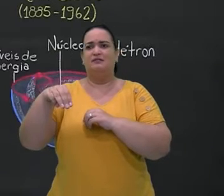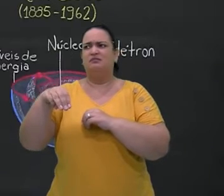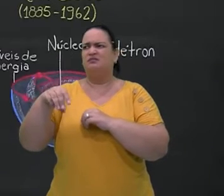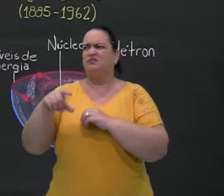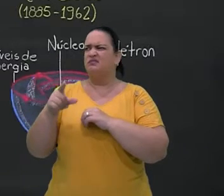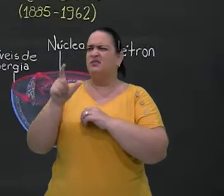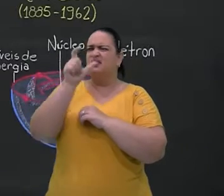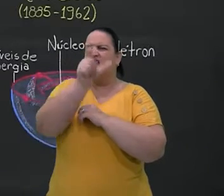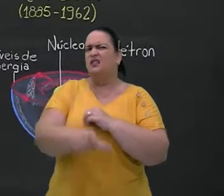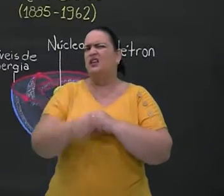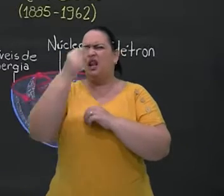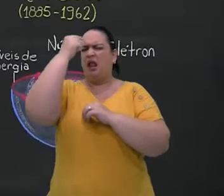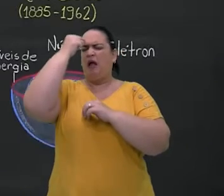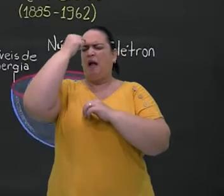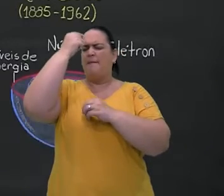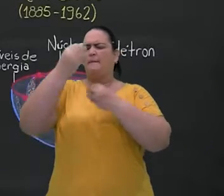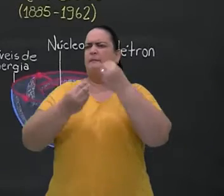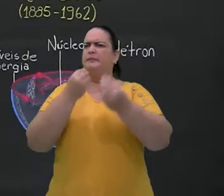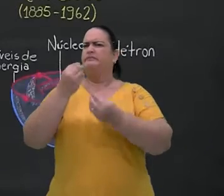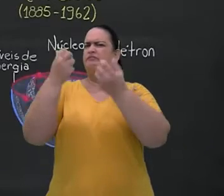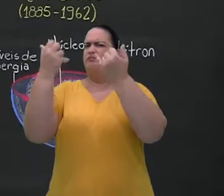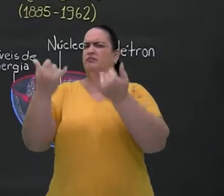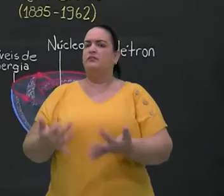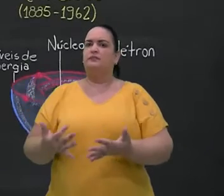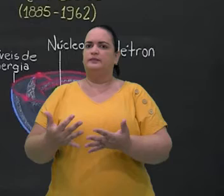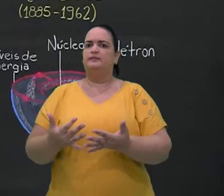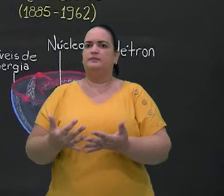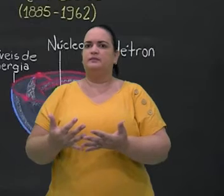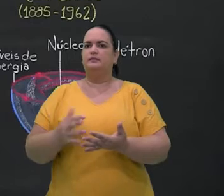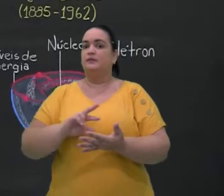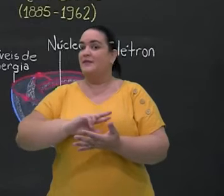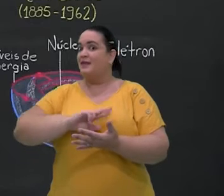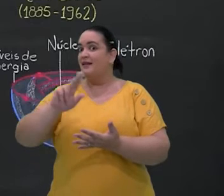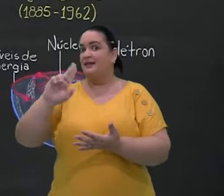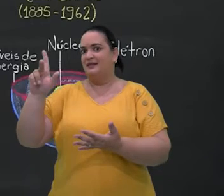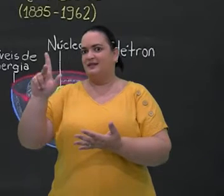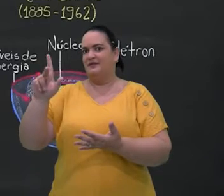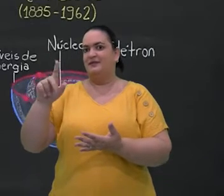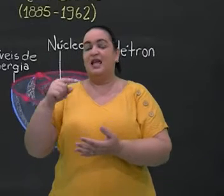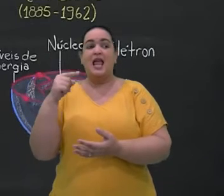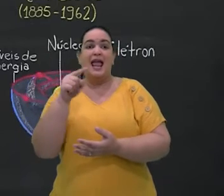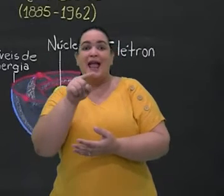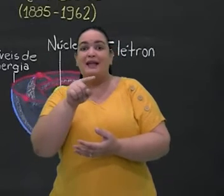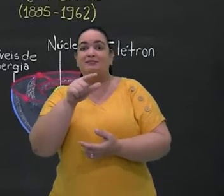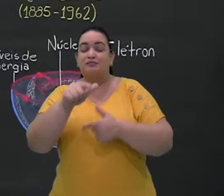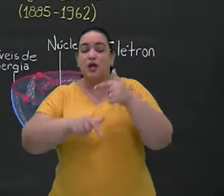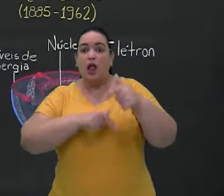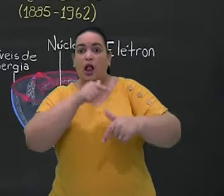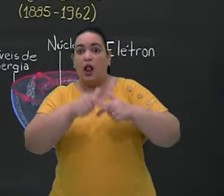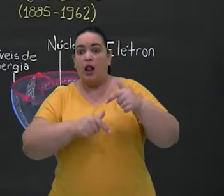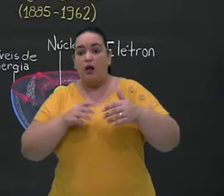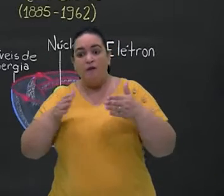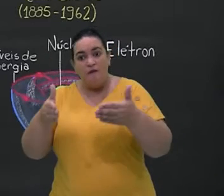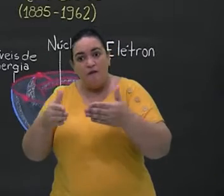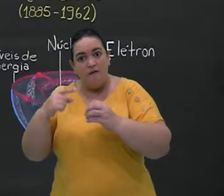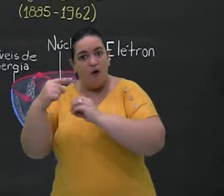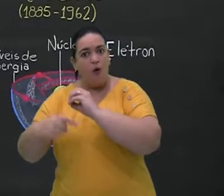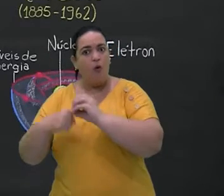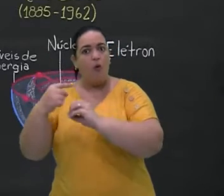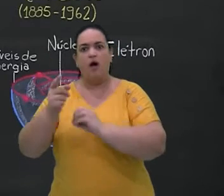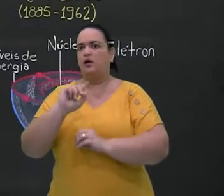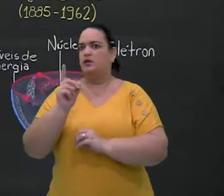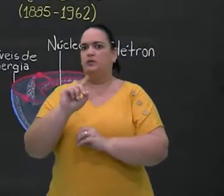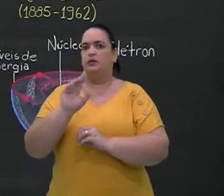átomo para mostrar uma comunidade? Ele trabalhou, na verdade, não com o átomo propriamente dito. Ele